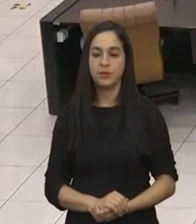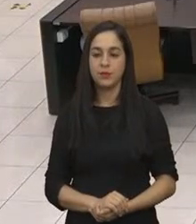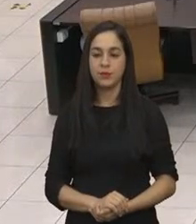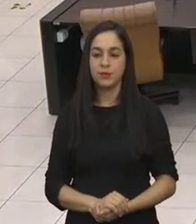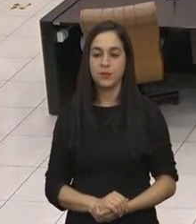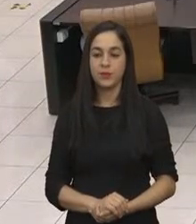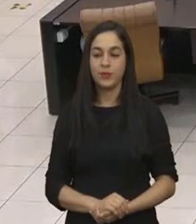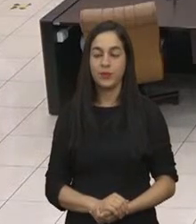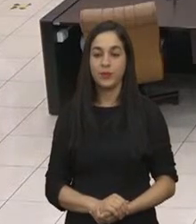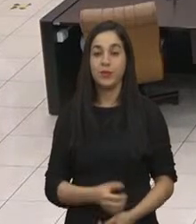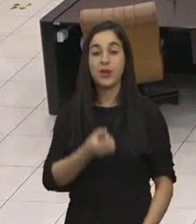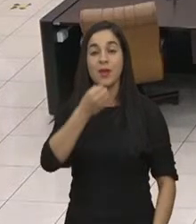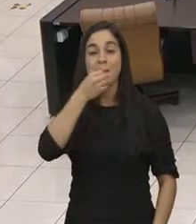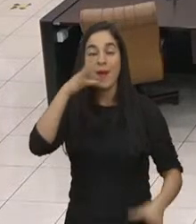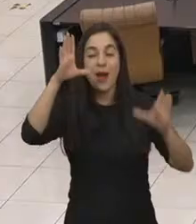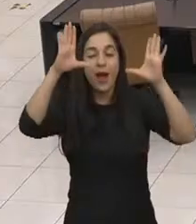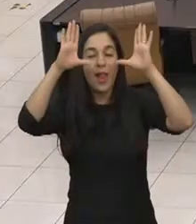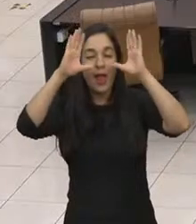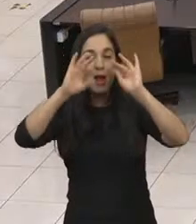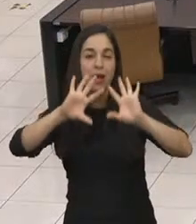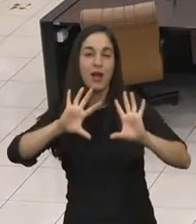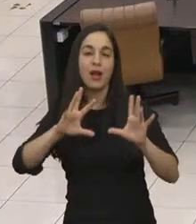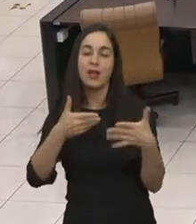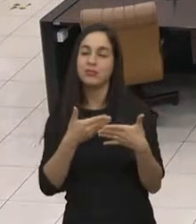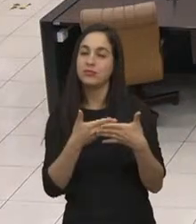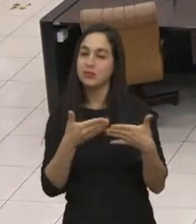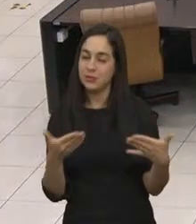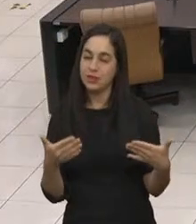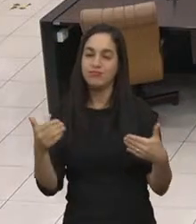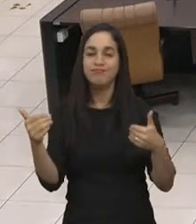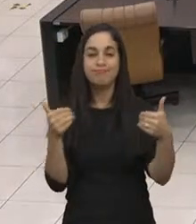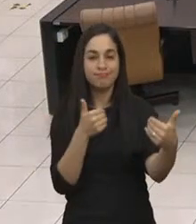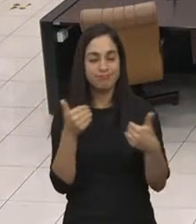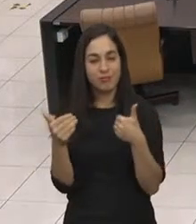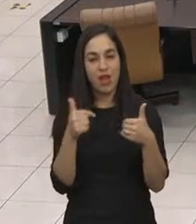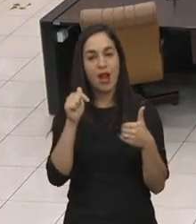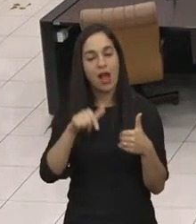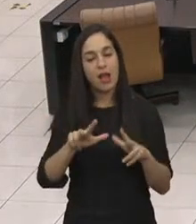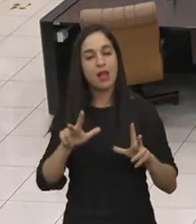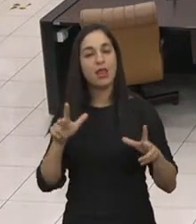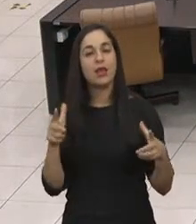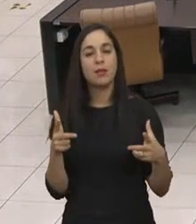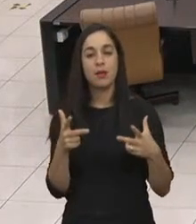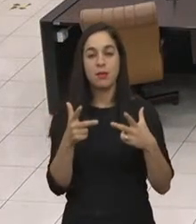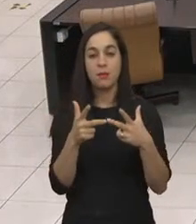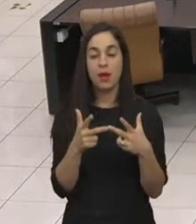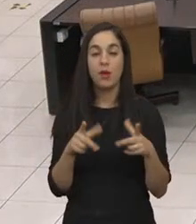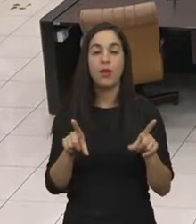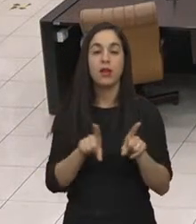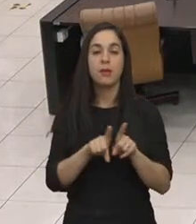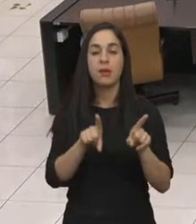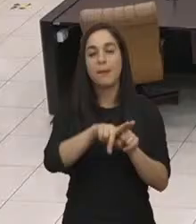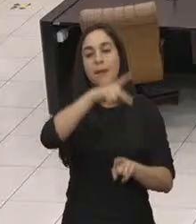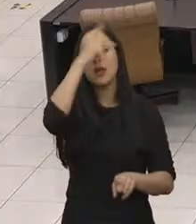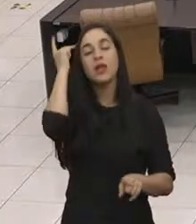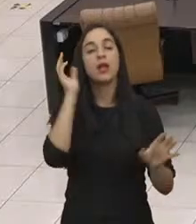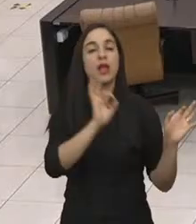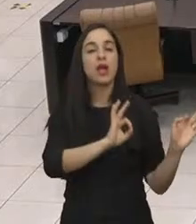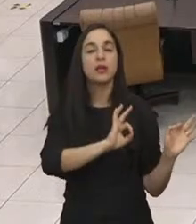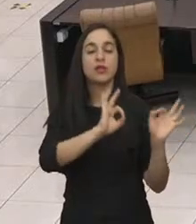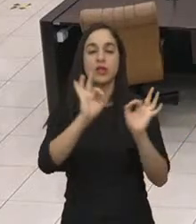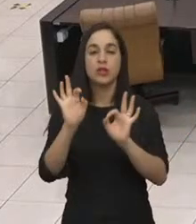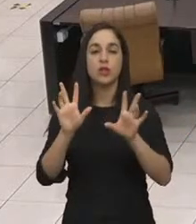Bom, boa noite a todas e a todos presentes aqui na Câmara Municipal de Jacareí e também aqueles que nos acompanham pela TV